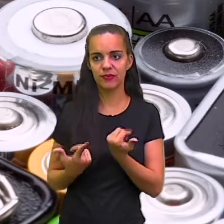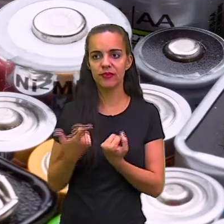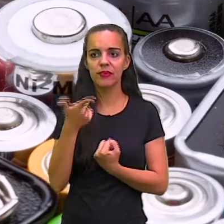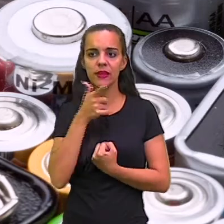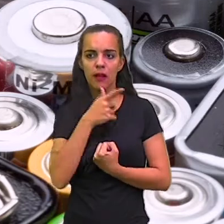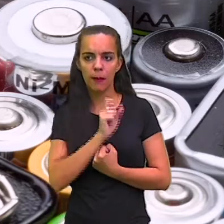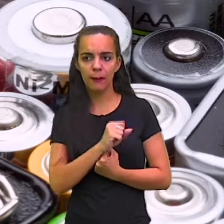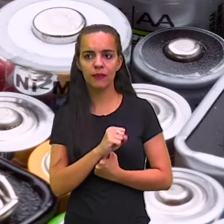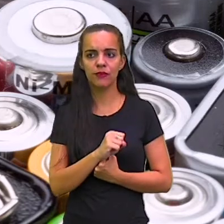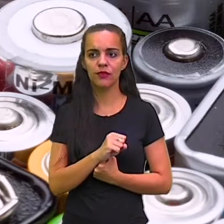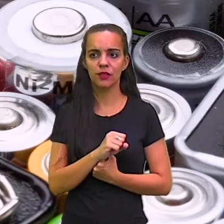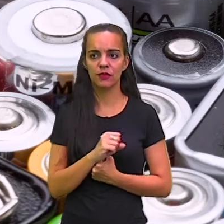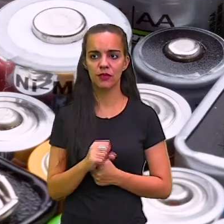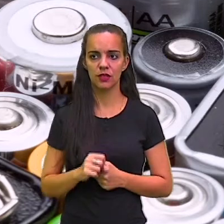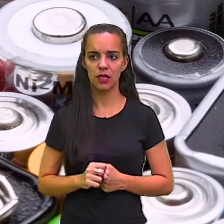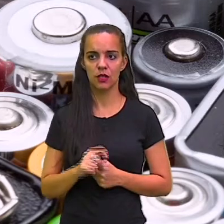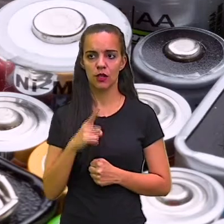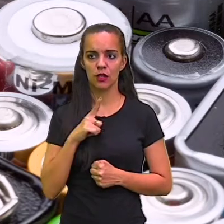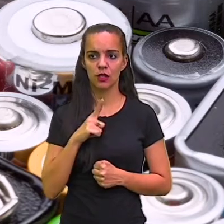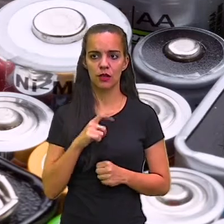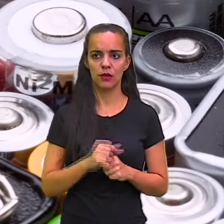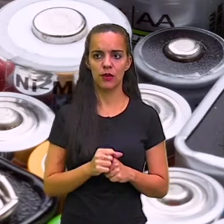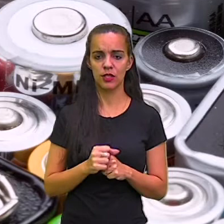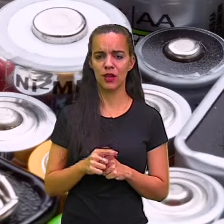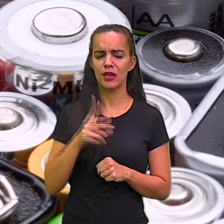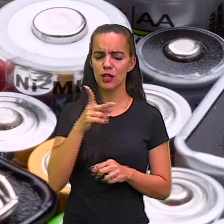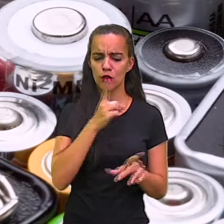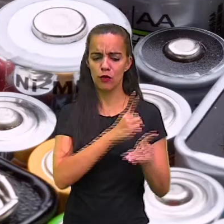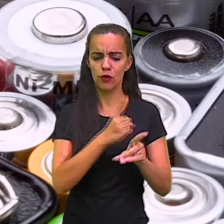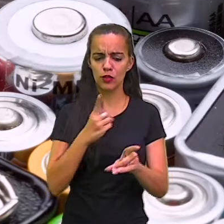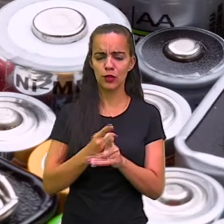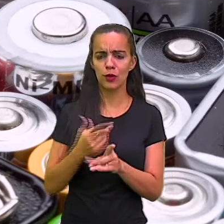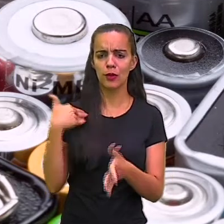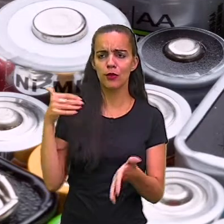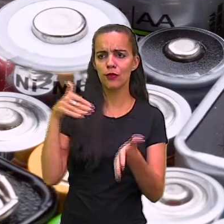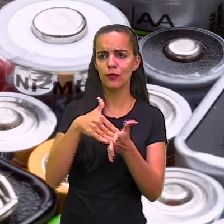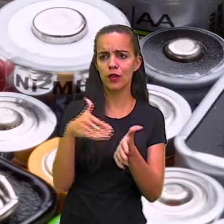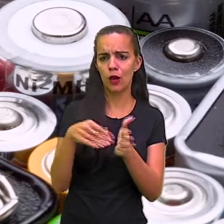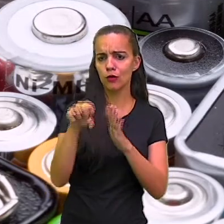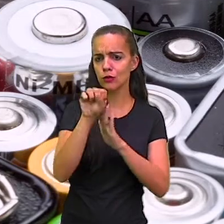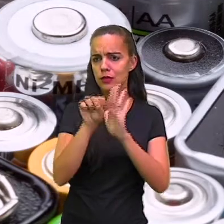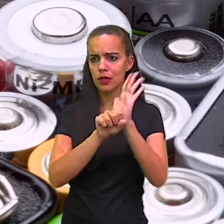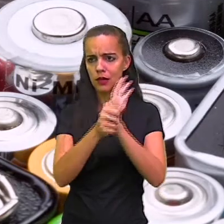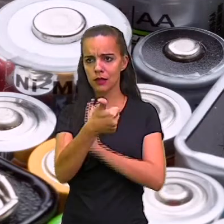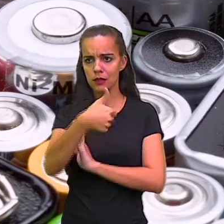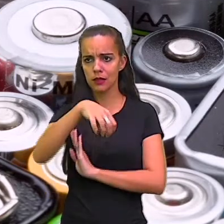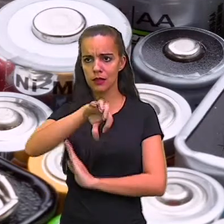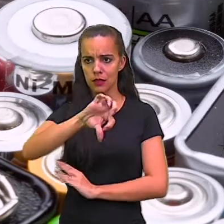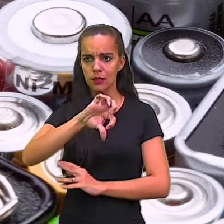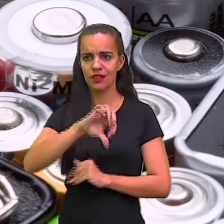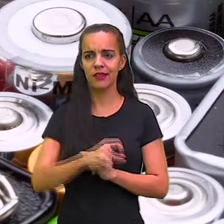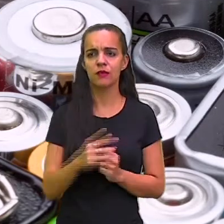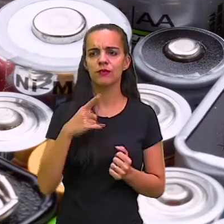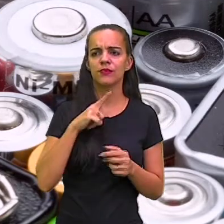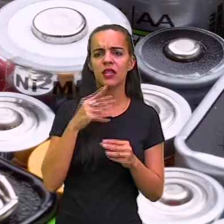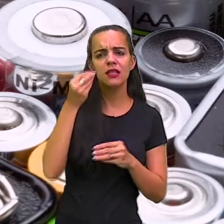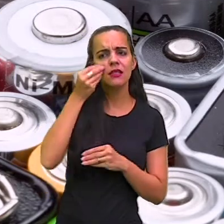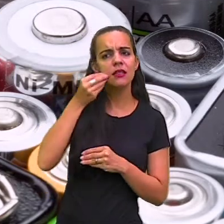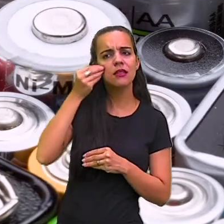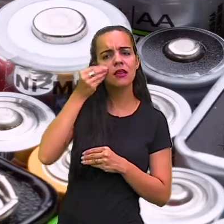É evidenciada no final do século 19 em um experimento envolvendo